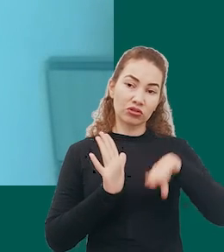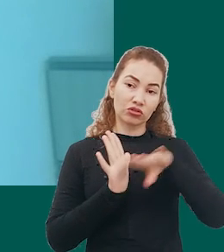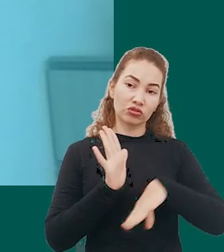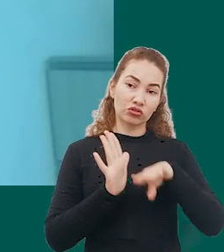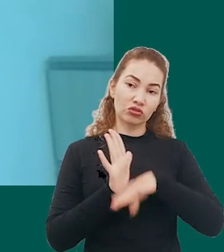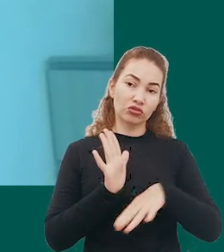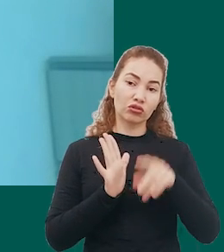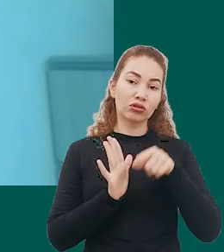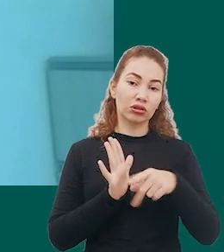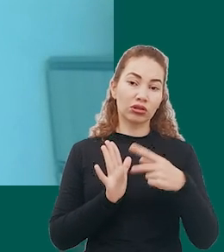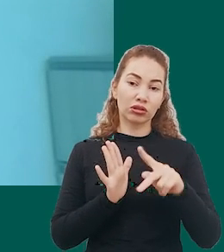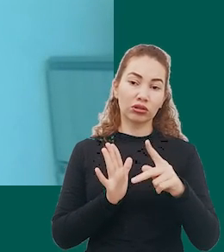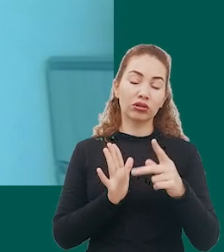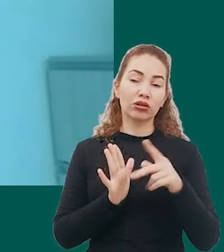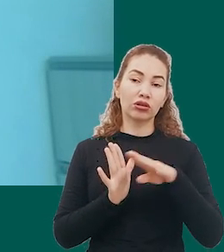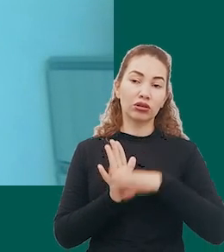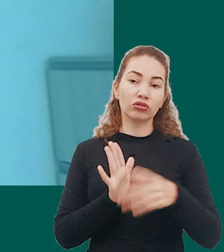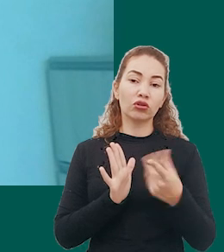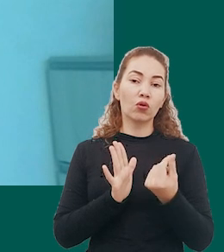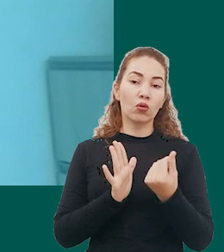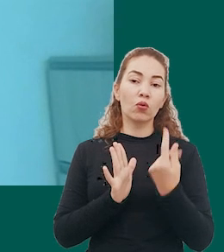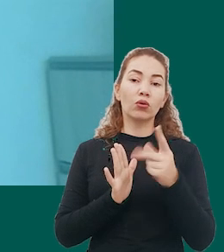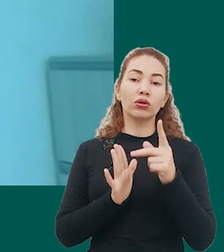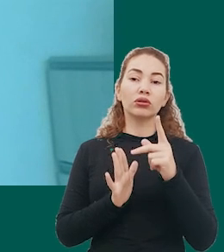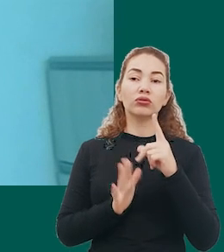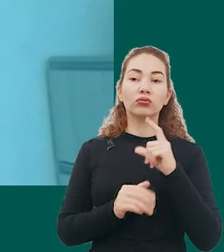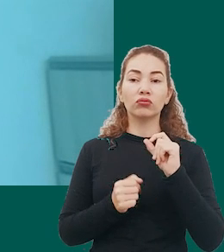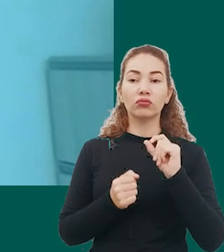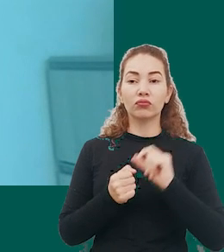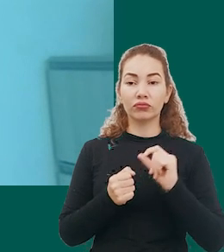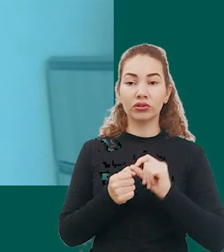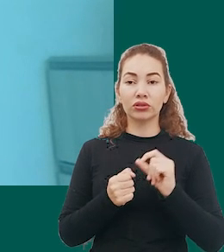dessa DIRF para tirar o valor que eles colocaram